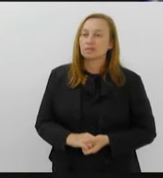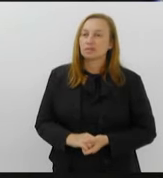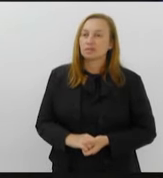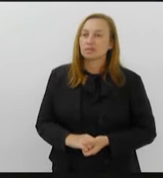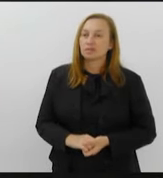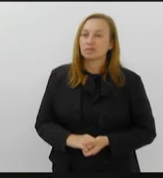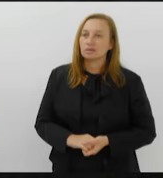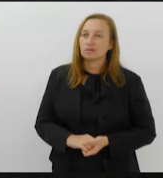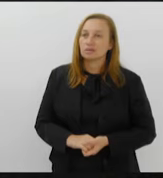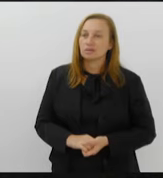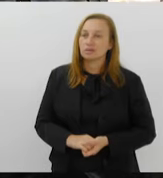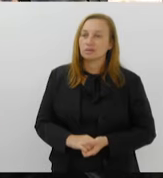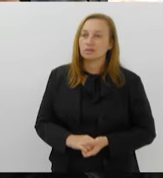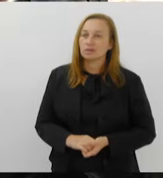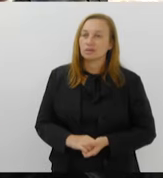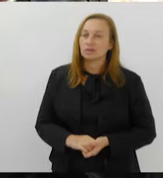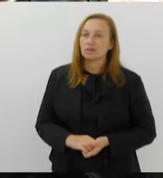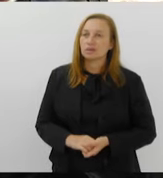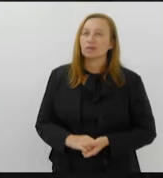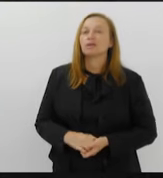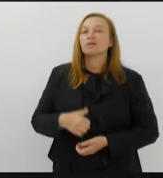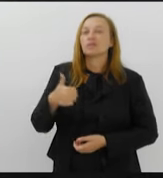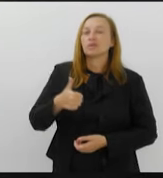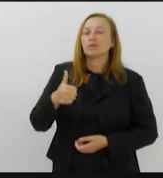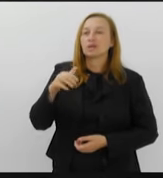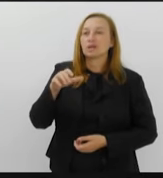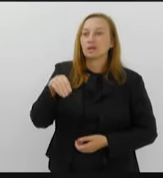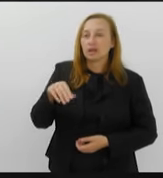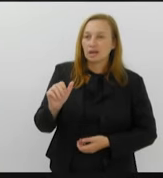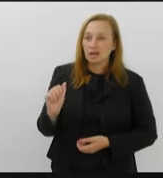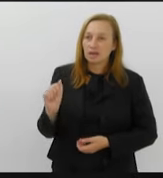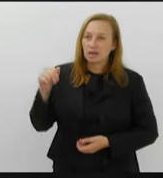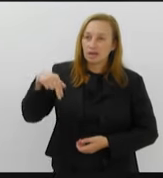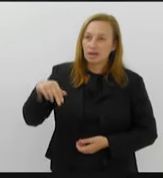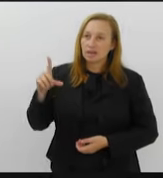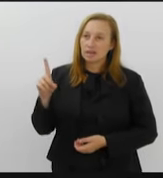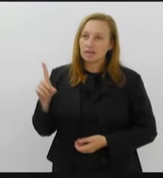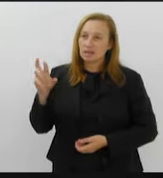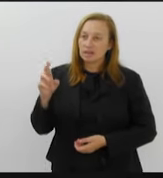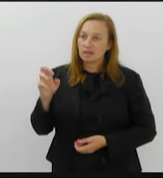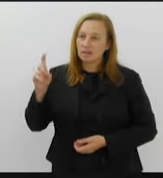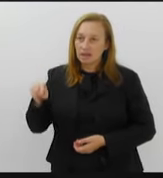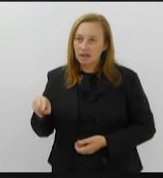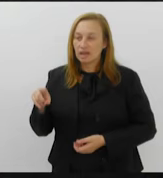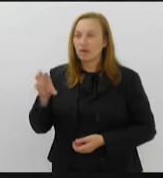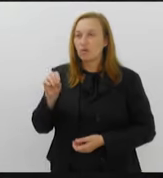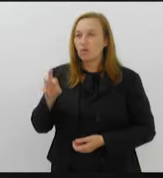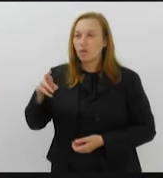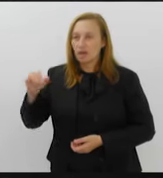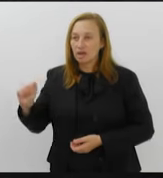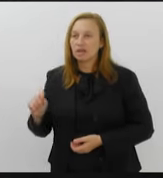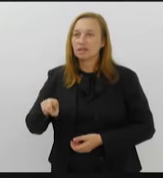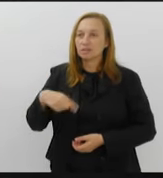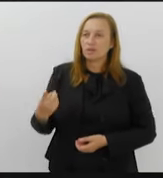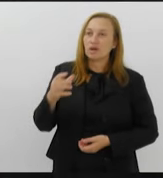Não, está certo. André Correia, desculpe. O primeiro aqui é André Correia. O segundo, Andrezinho